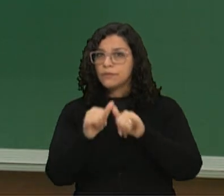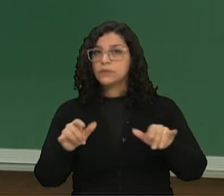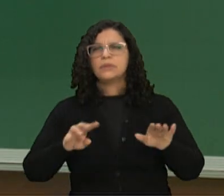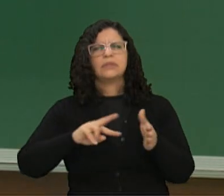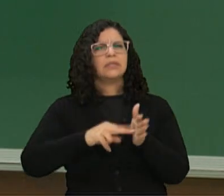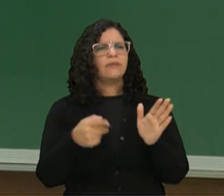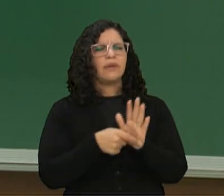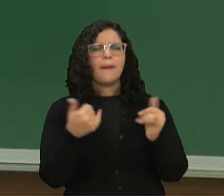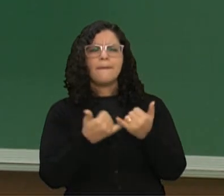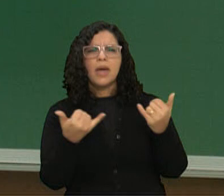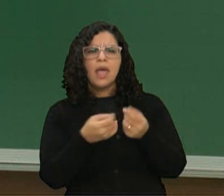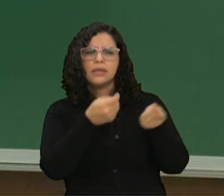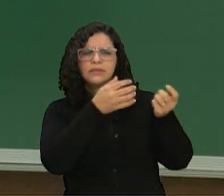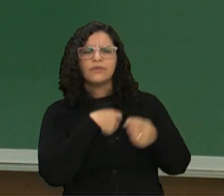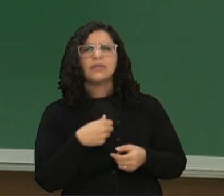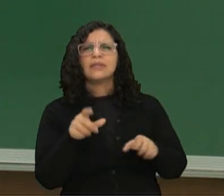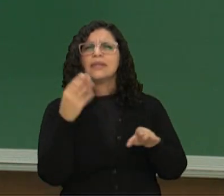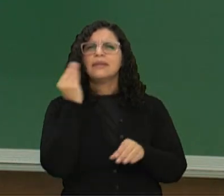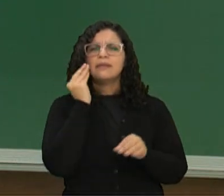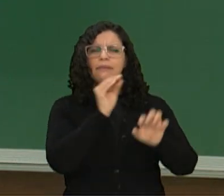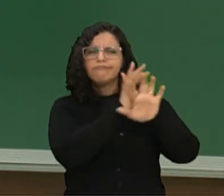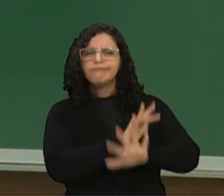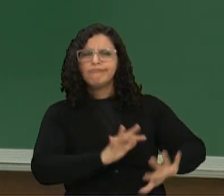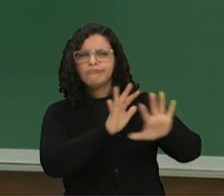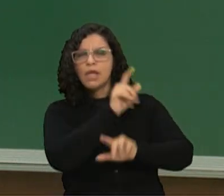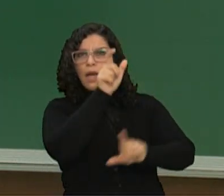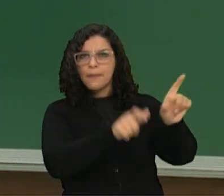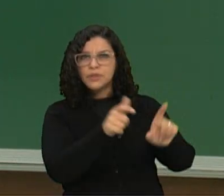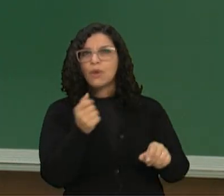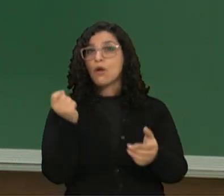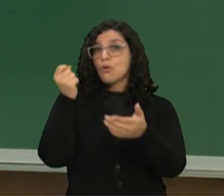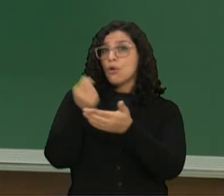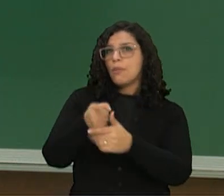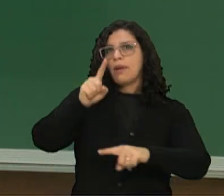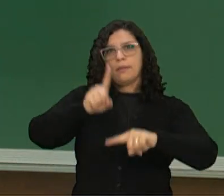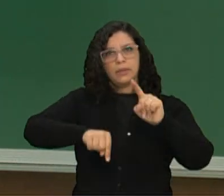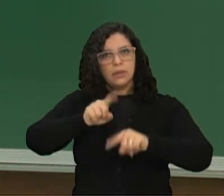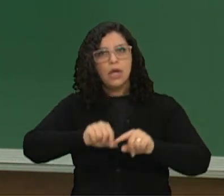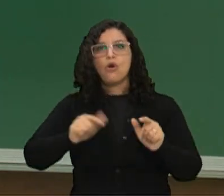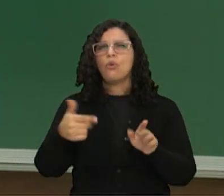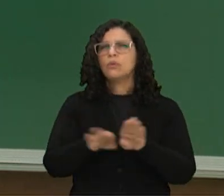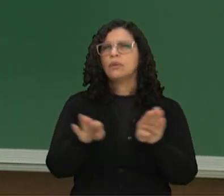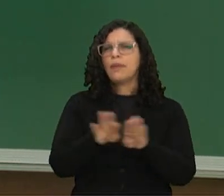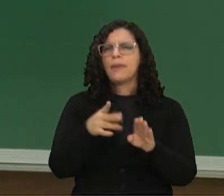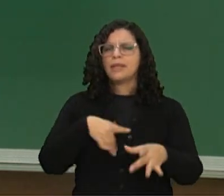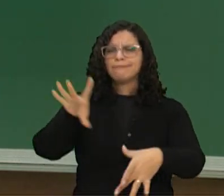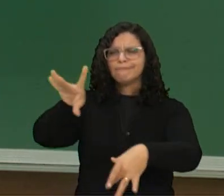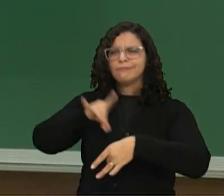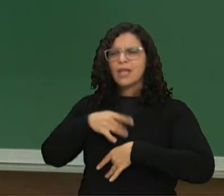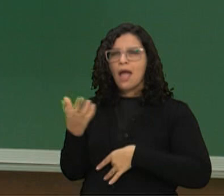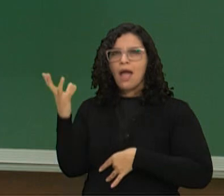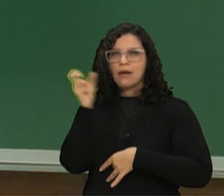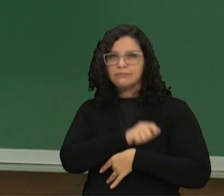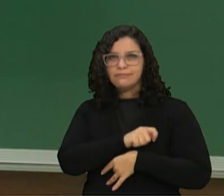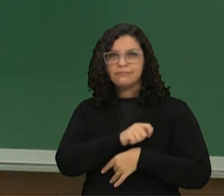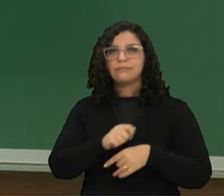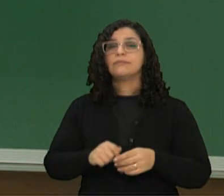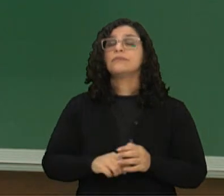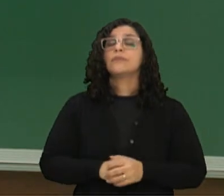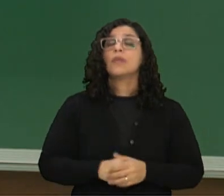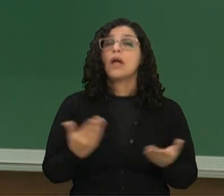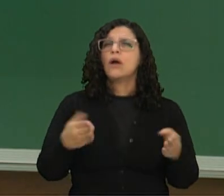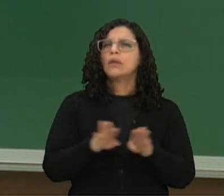que tenta convencer o leitor a comprar aquele produto, a comprar aquela ideia. Em geral,